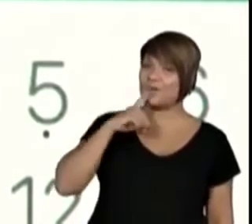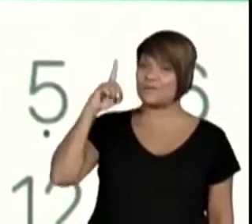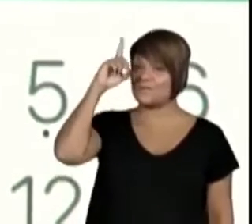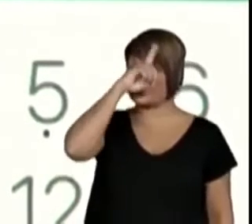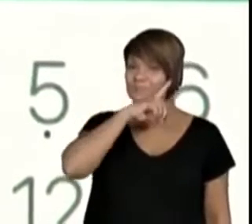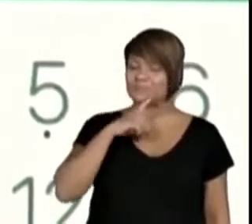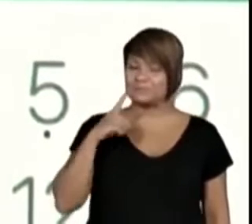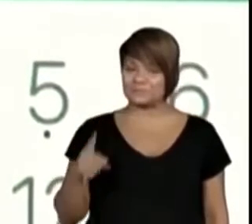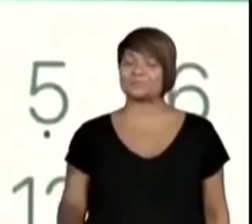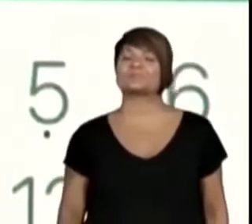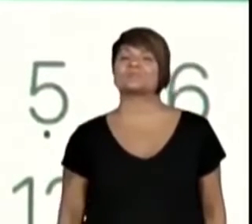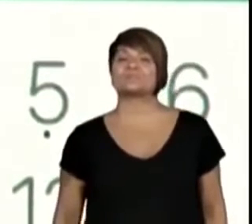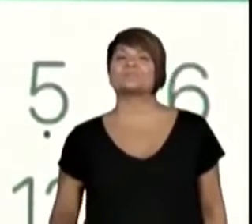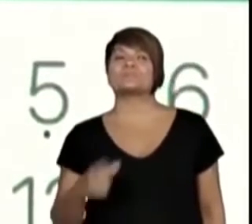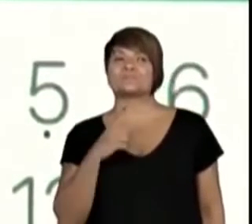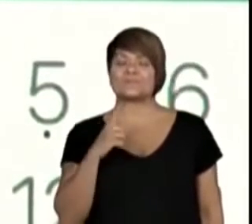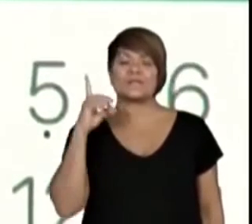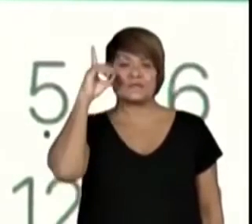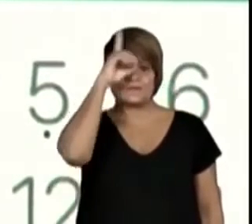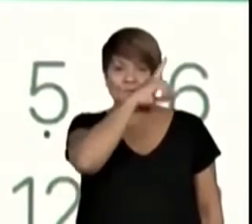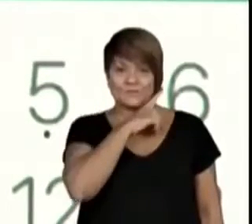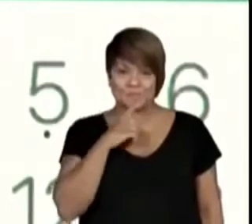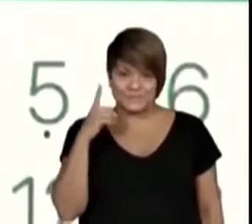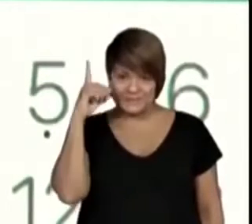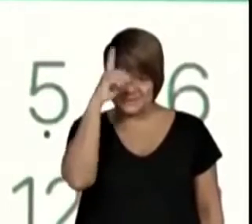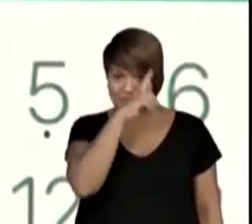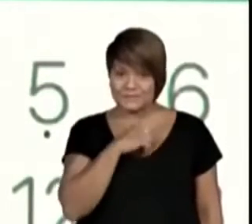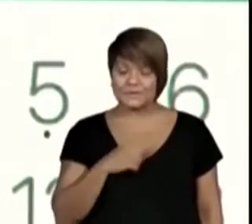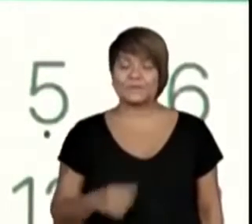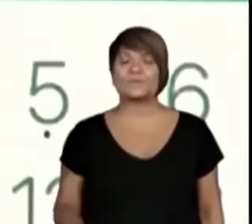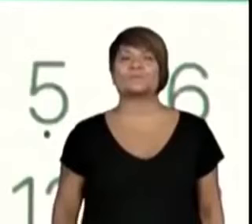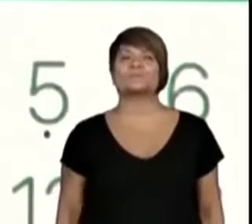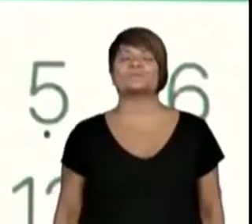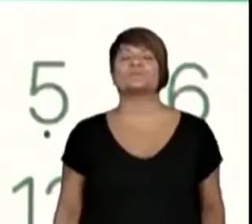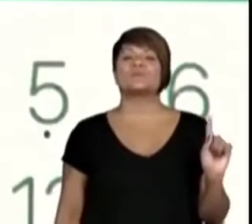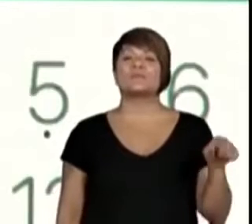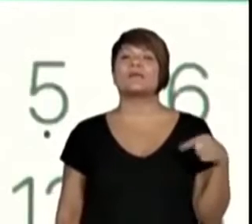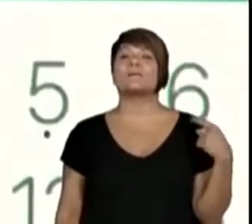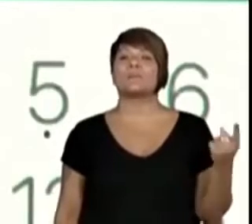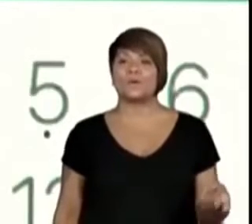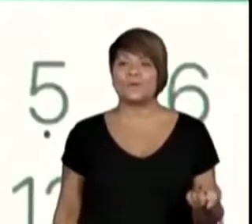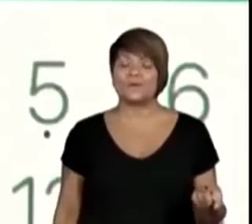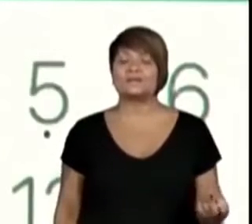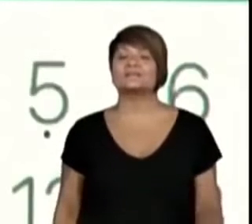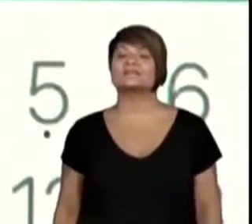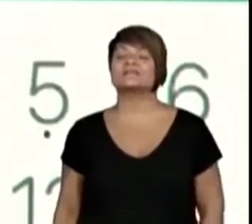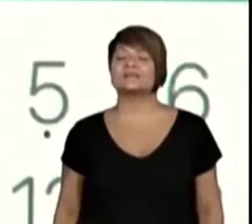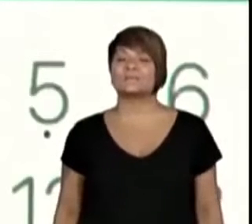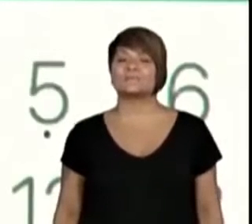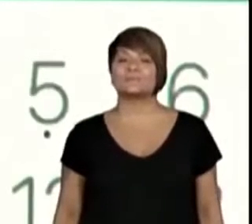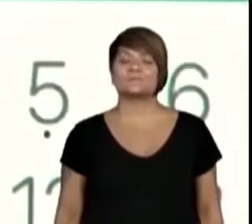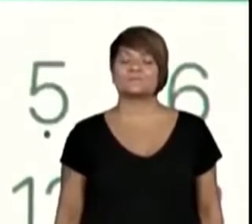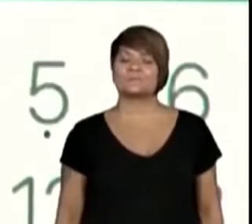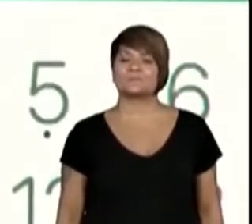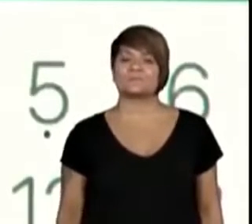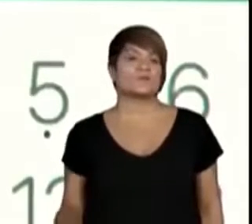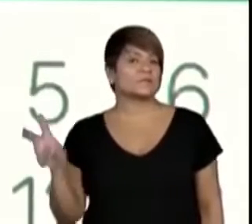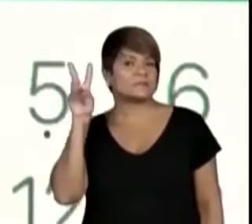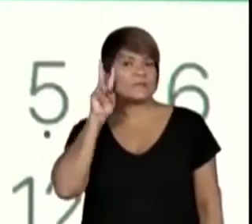Domingo. Então, a gente tem domingo e depois do domingo vem que dia da semana?